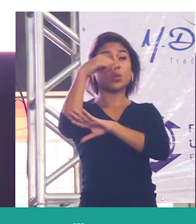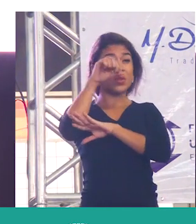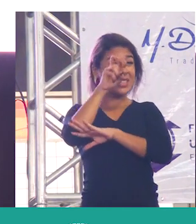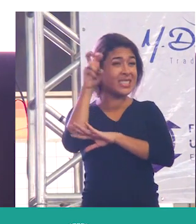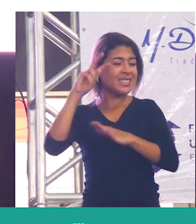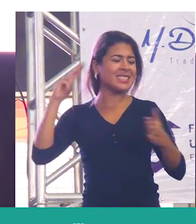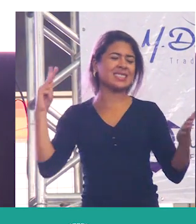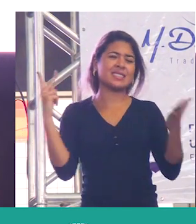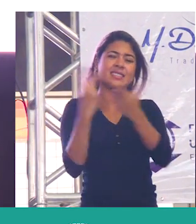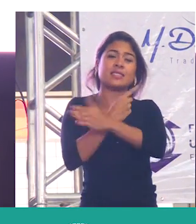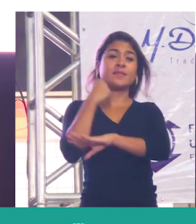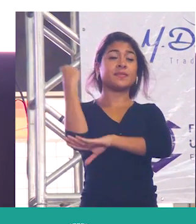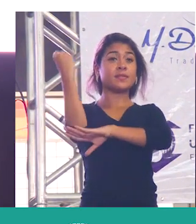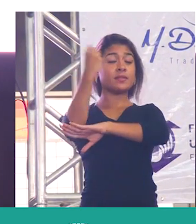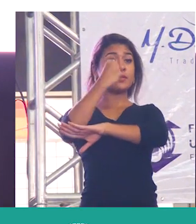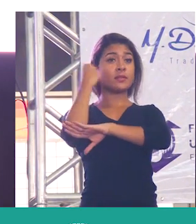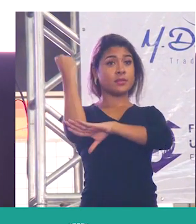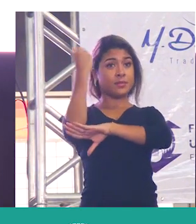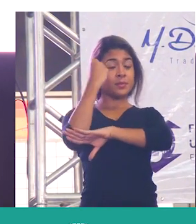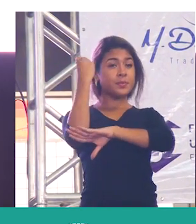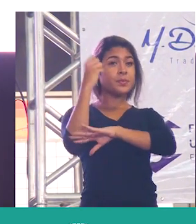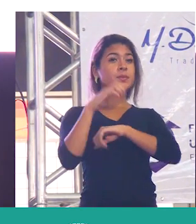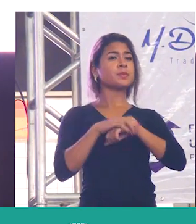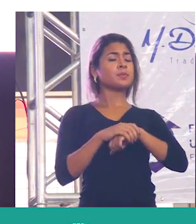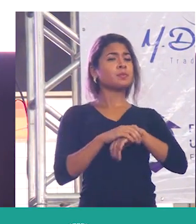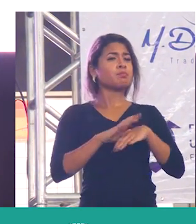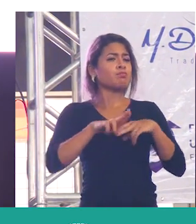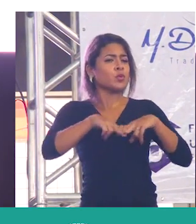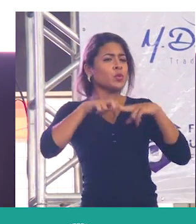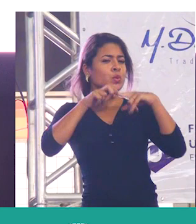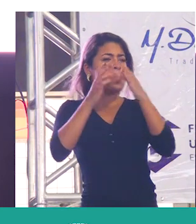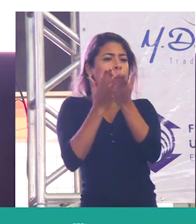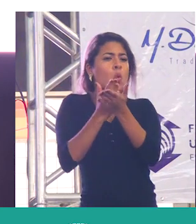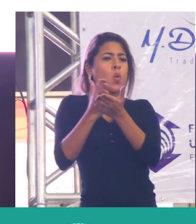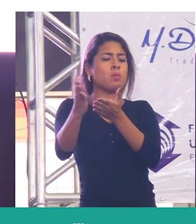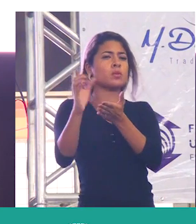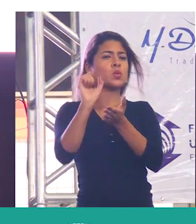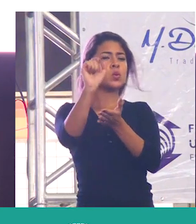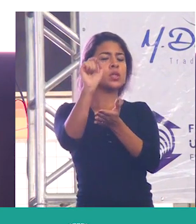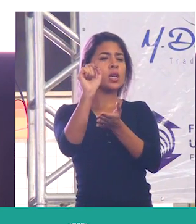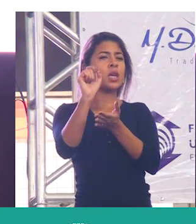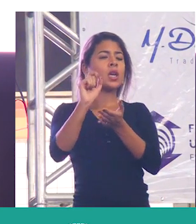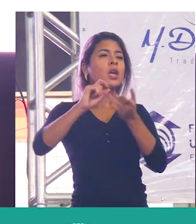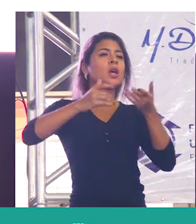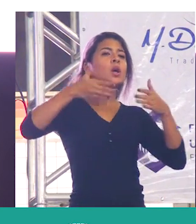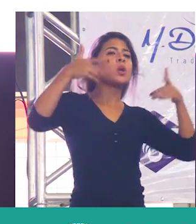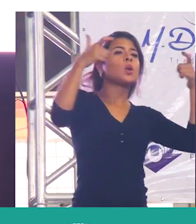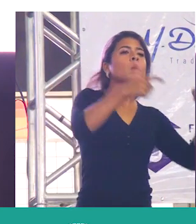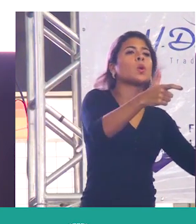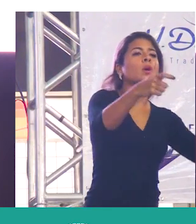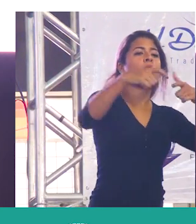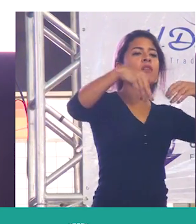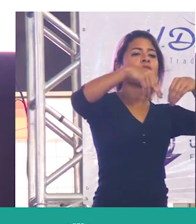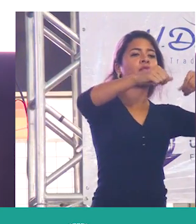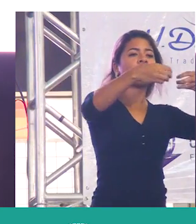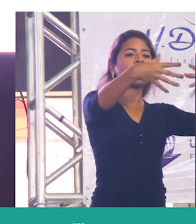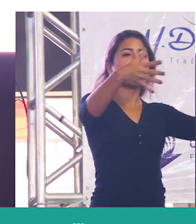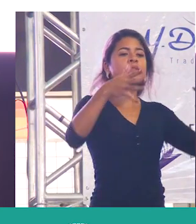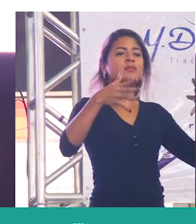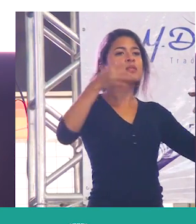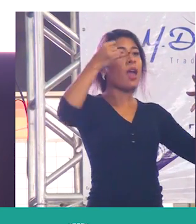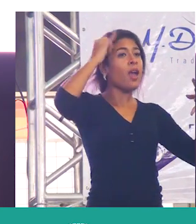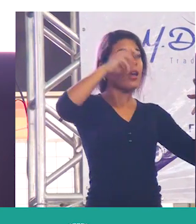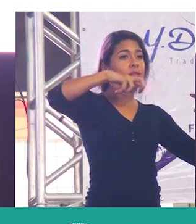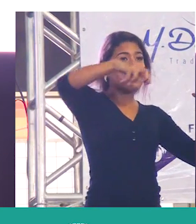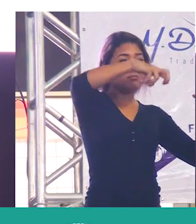grande, que começou uma onda de invasões a fazendas. Não existia na